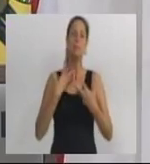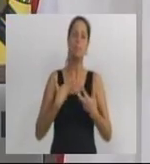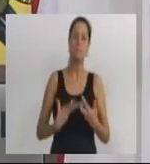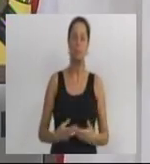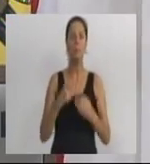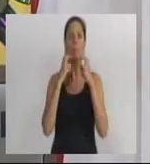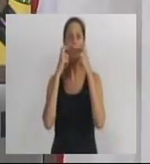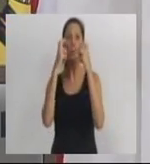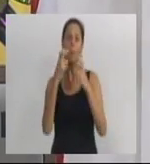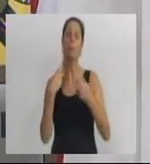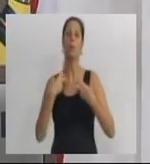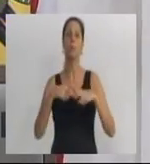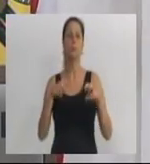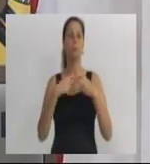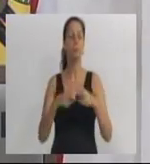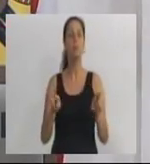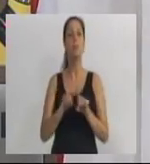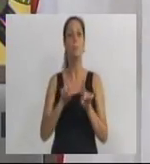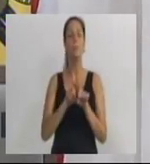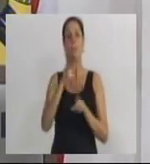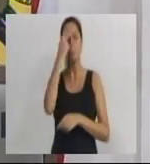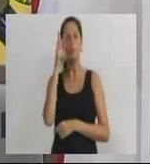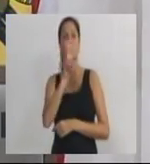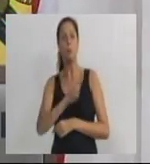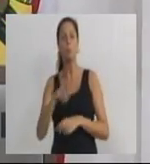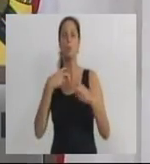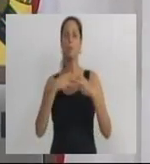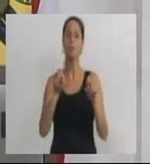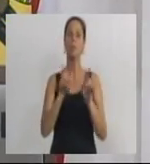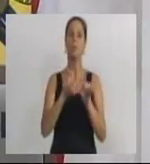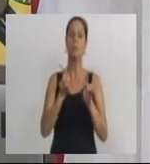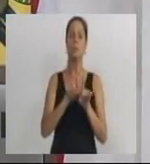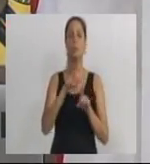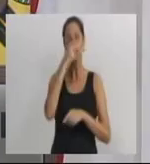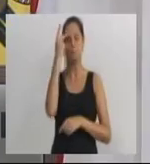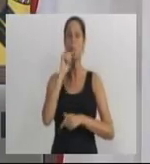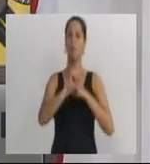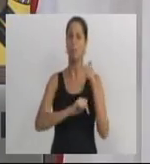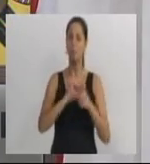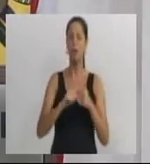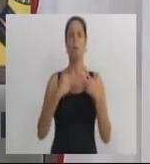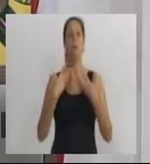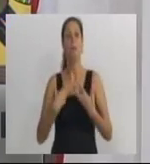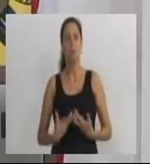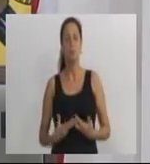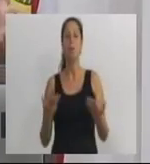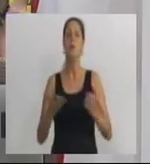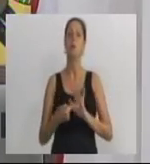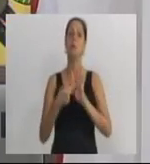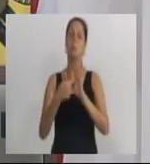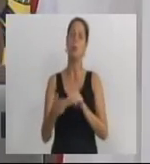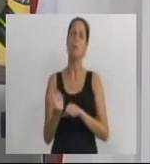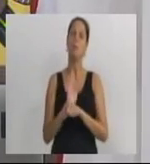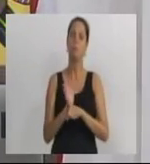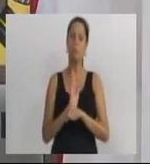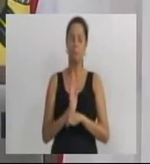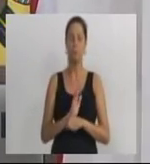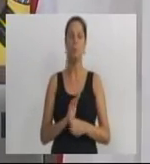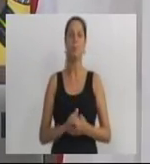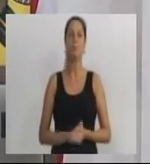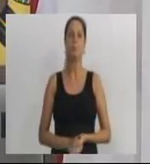os usuários e os trabalhadores. Vamos acompanhar um pequeno vídeo aí com a ajuda da TVL, recente, o mais recente, né, que faz parte